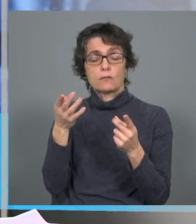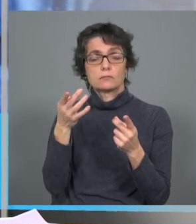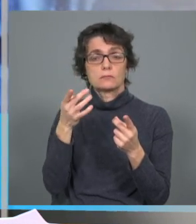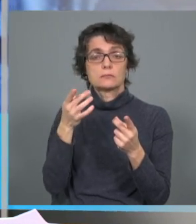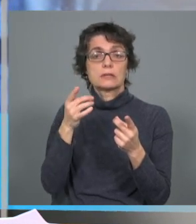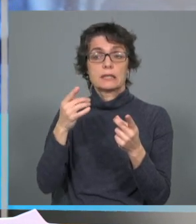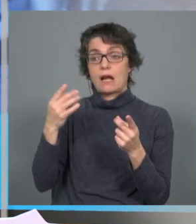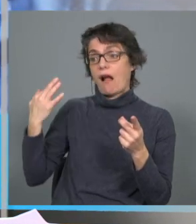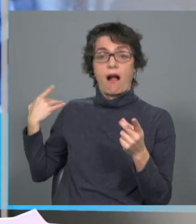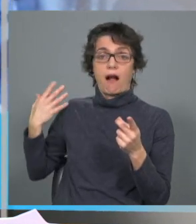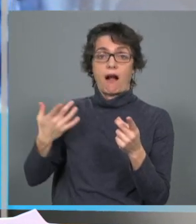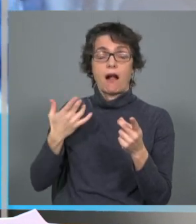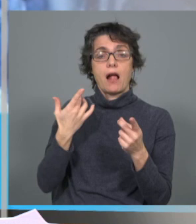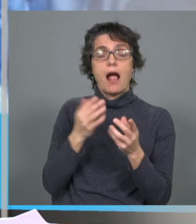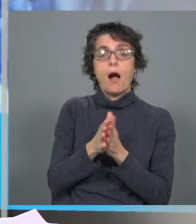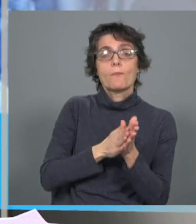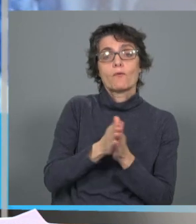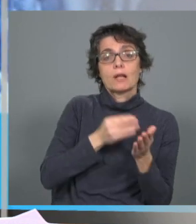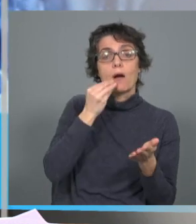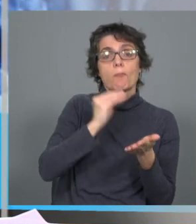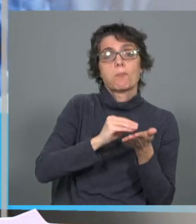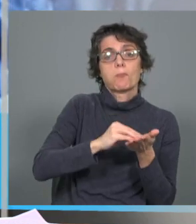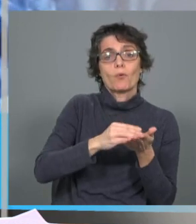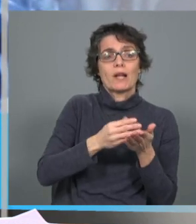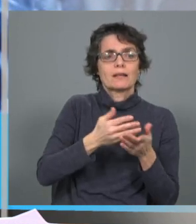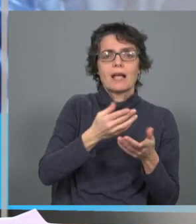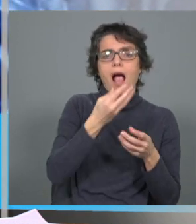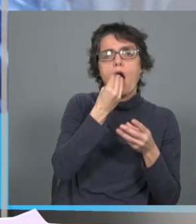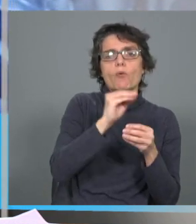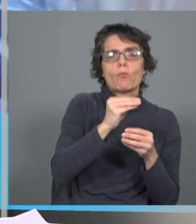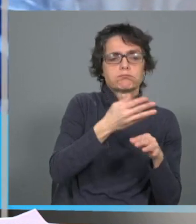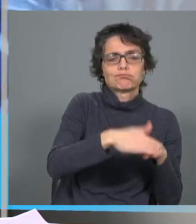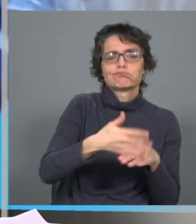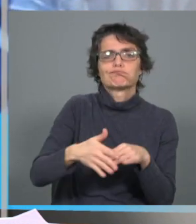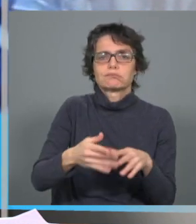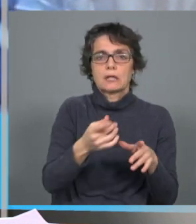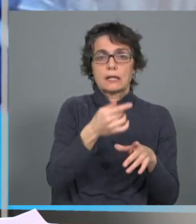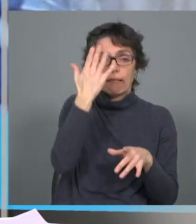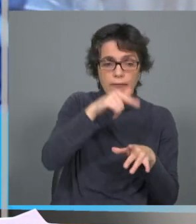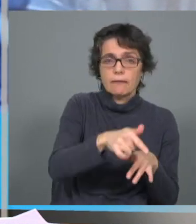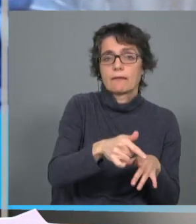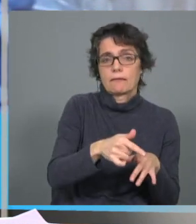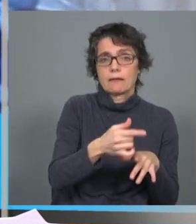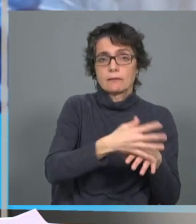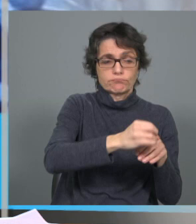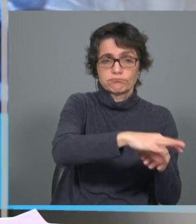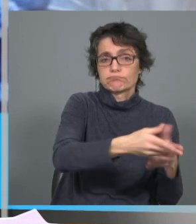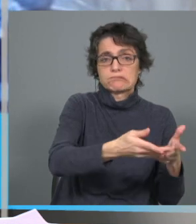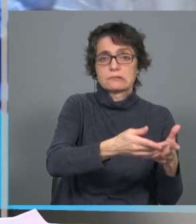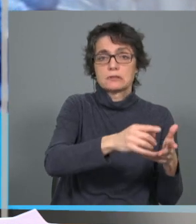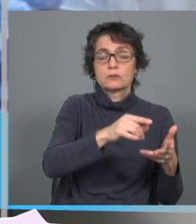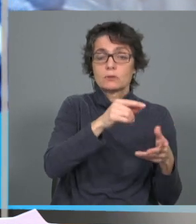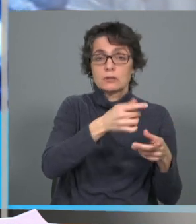era aproveitar os restos dos restaurantes, os restos no sentido das coisas que eram feitas naquele dia nos restaurantes e que não eram vendidas e,